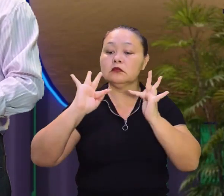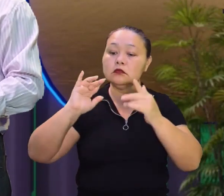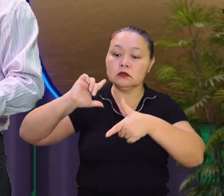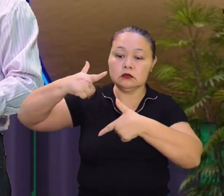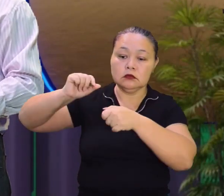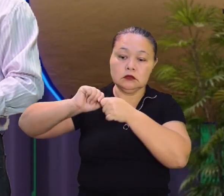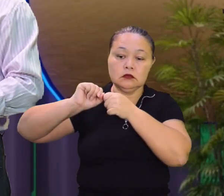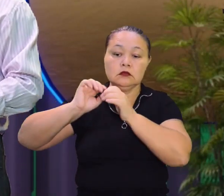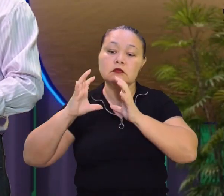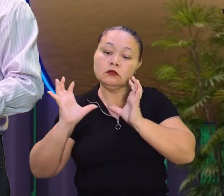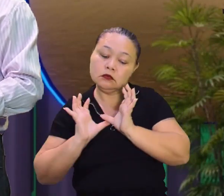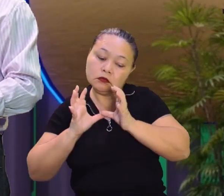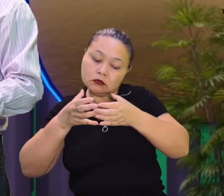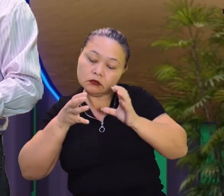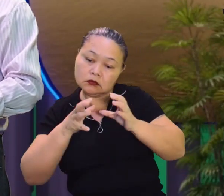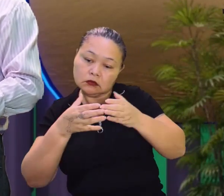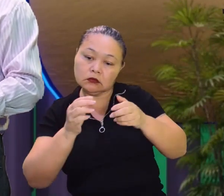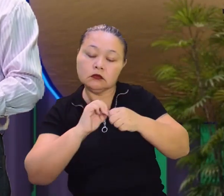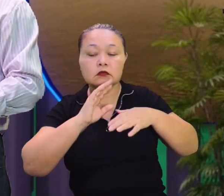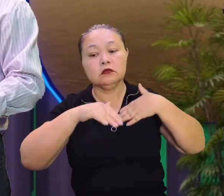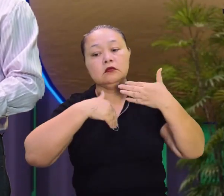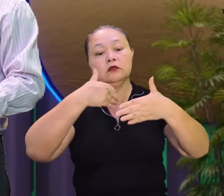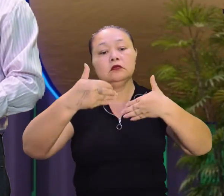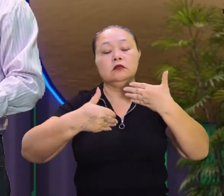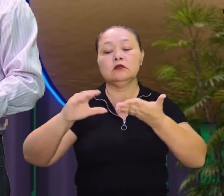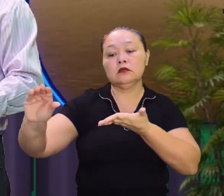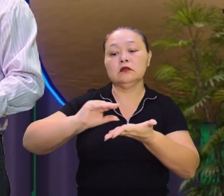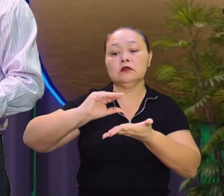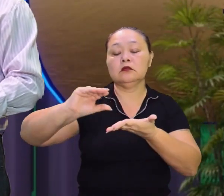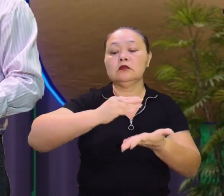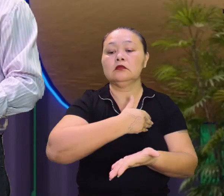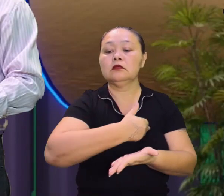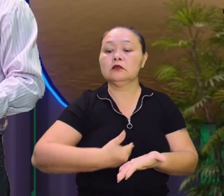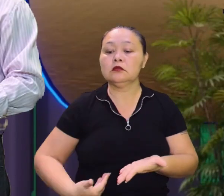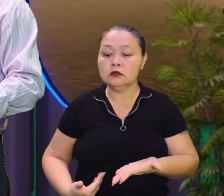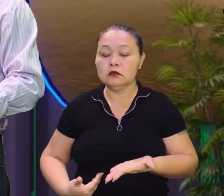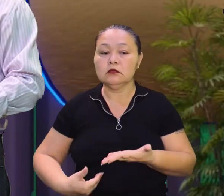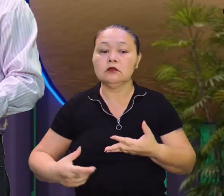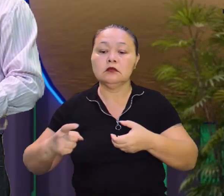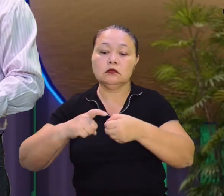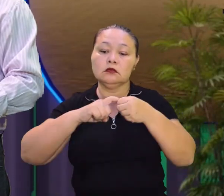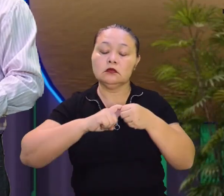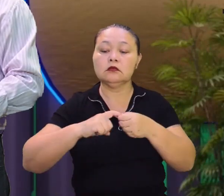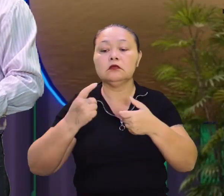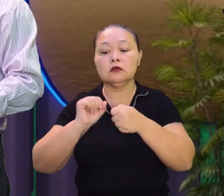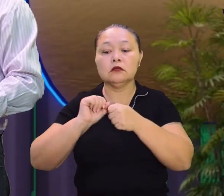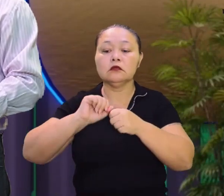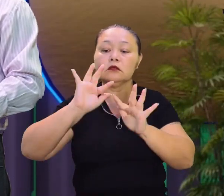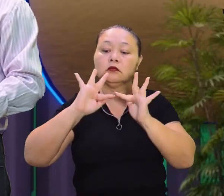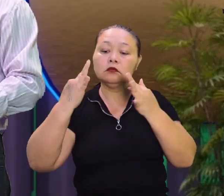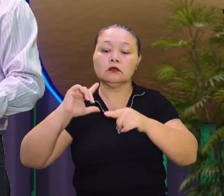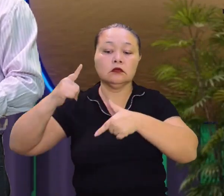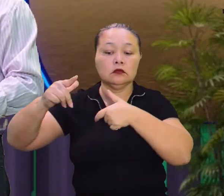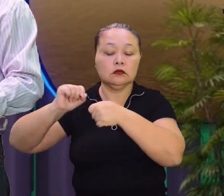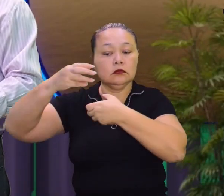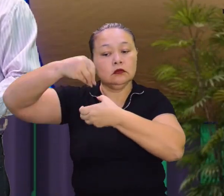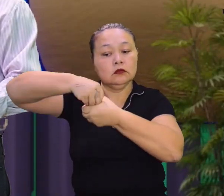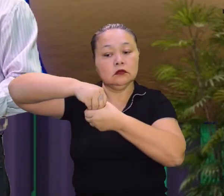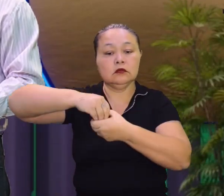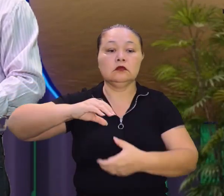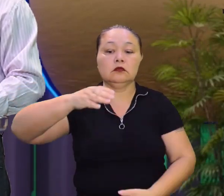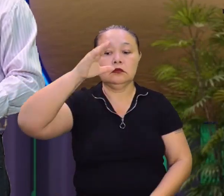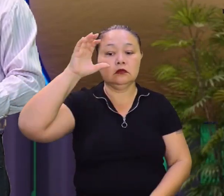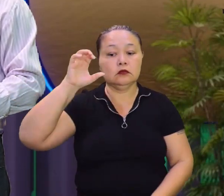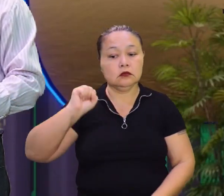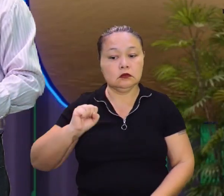esses conglomerados se formaram a partir desse investimento do governo em parceria com essas famílias tradicionais dentro da Coreia do